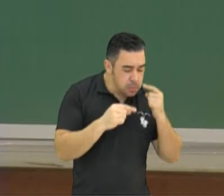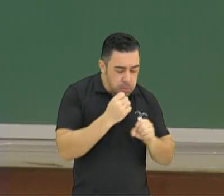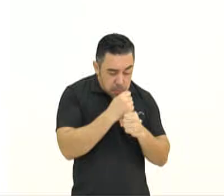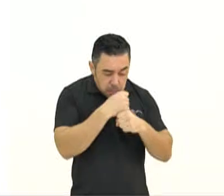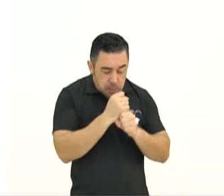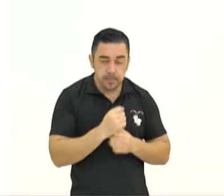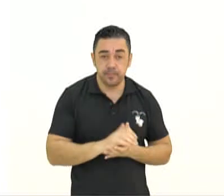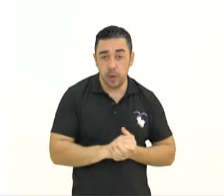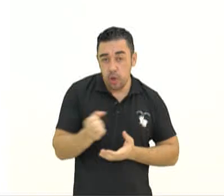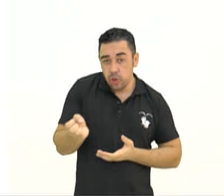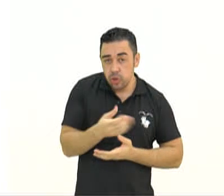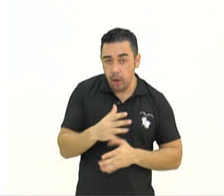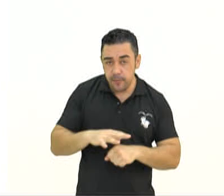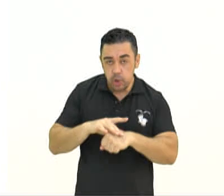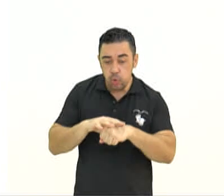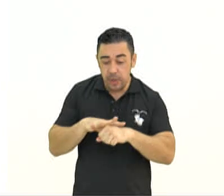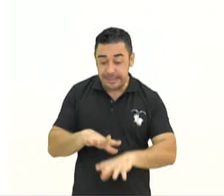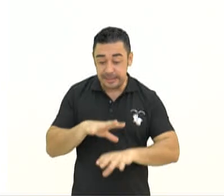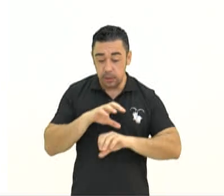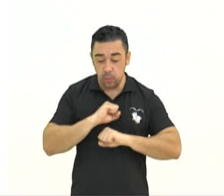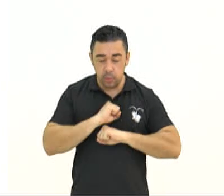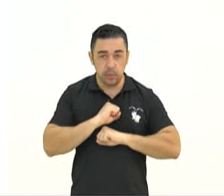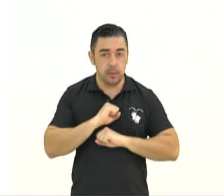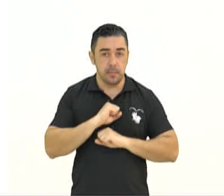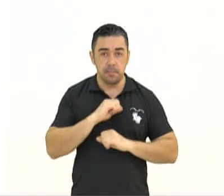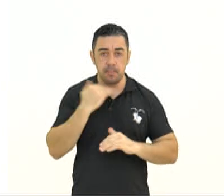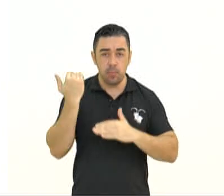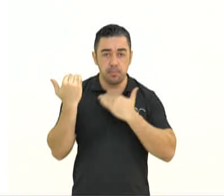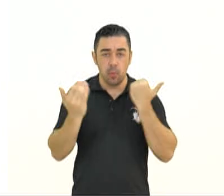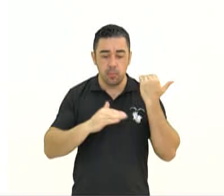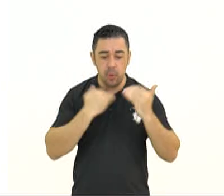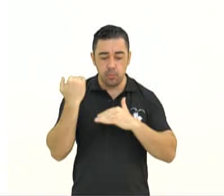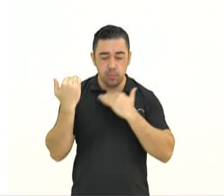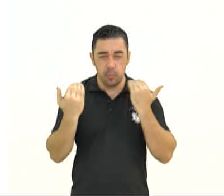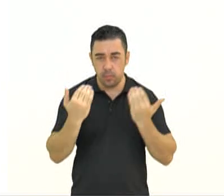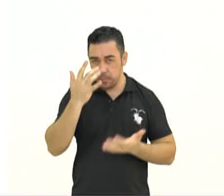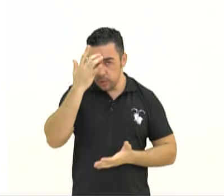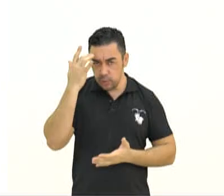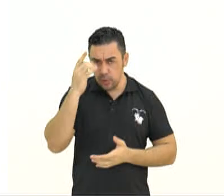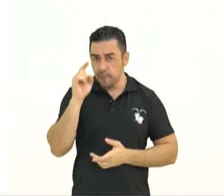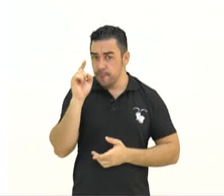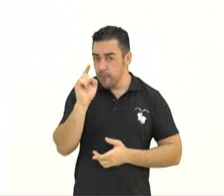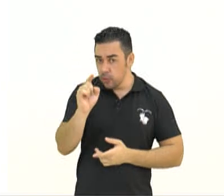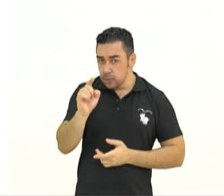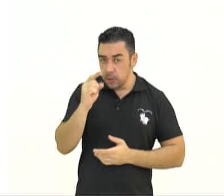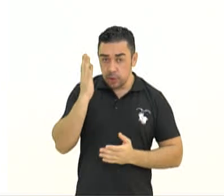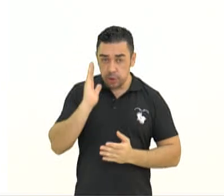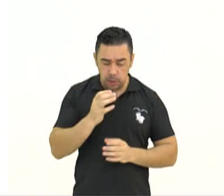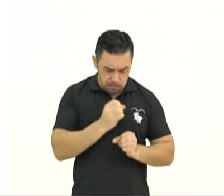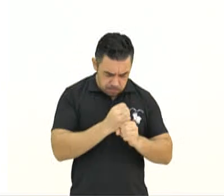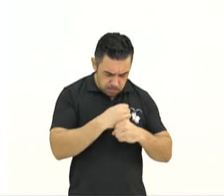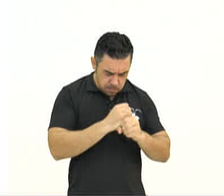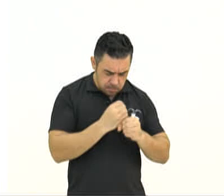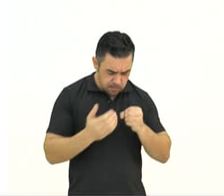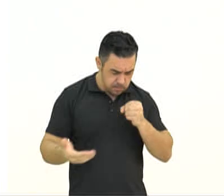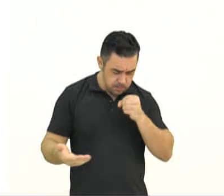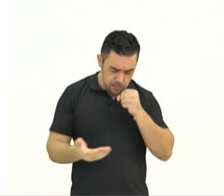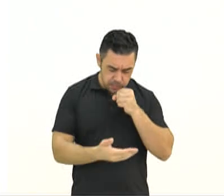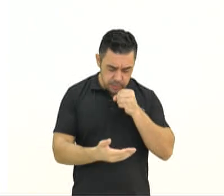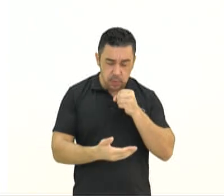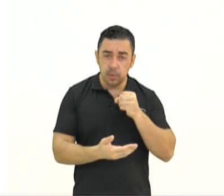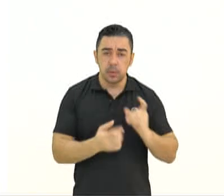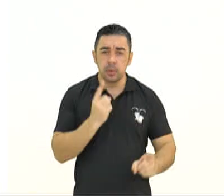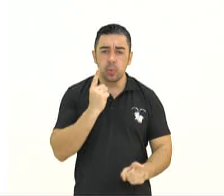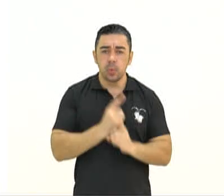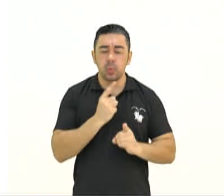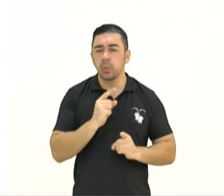nova doença altamente contagiosa está matando muitas pessoas. Você, após olhar o micro-organismo no microscópio,